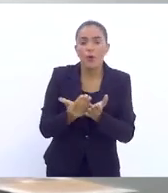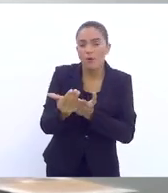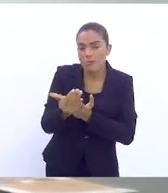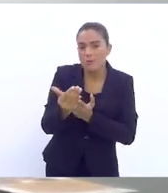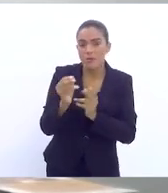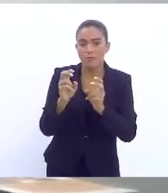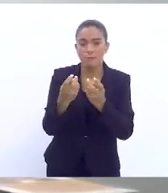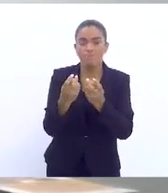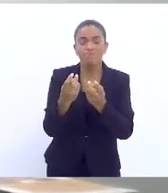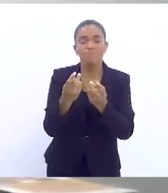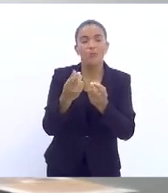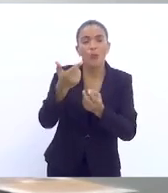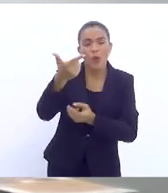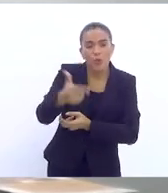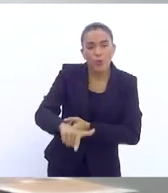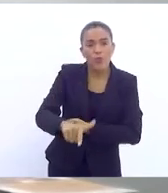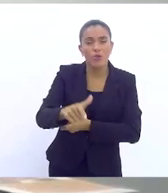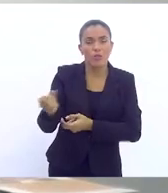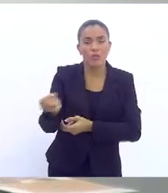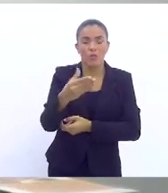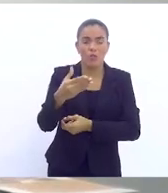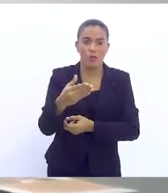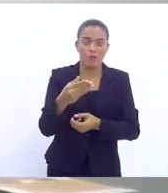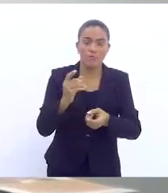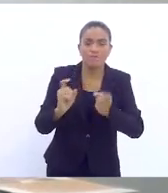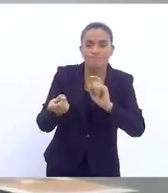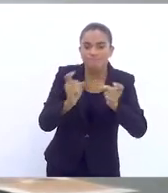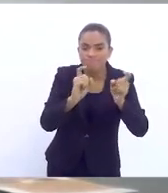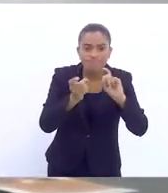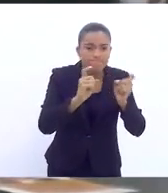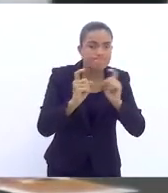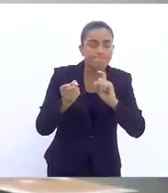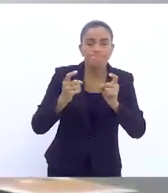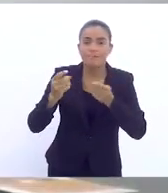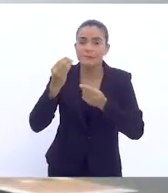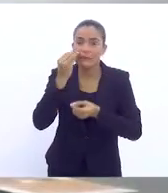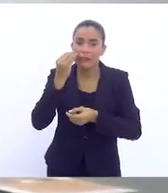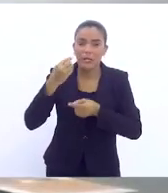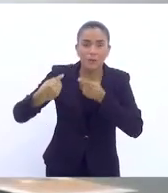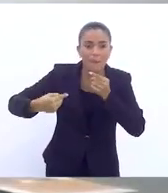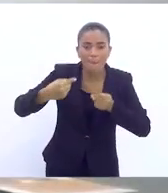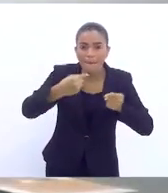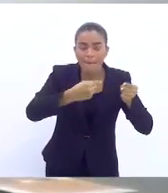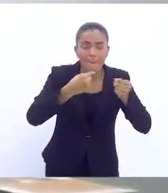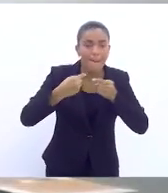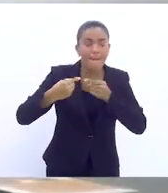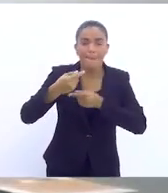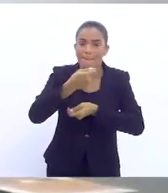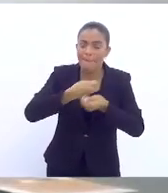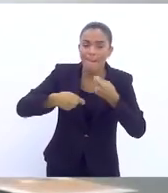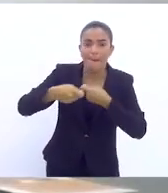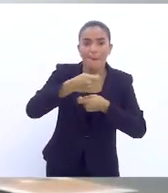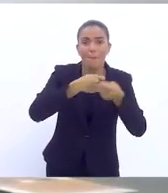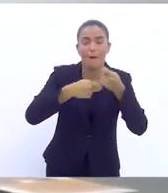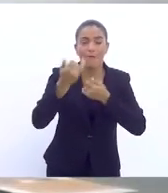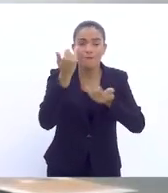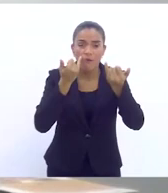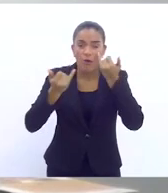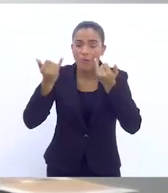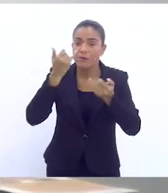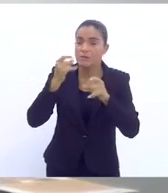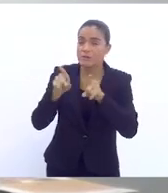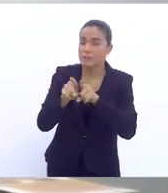roda uma nova rodada de conversa para tentar né é buscar informações e